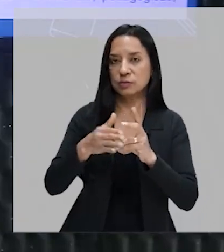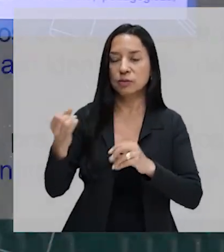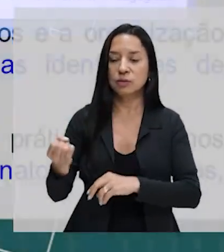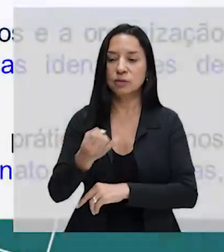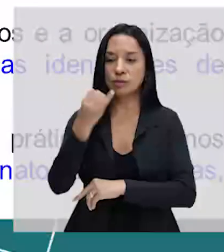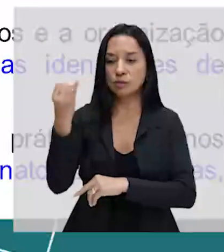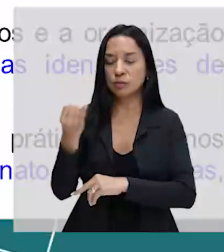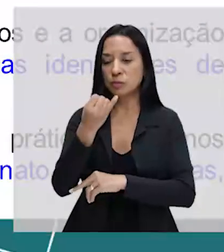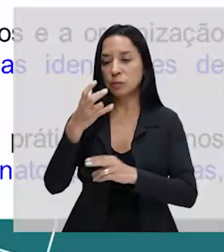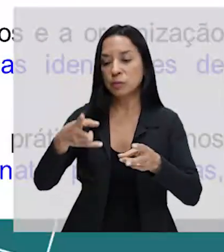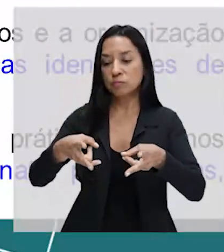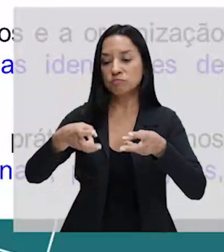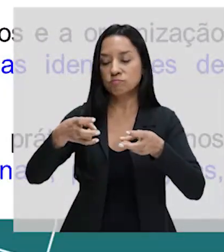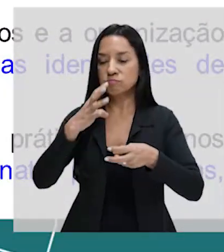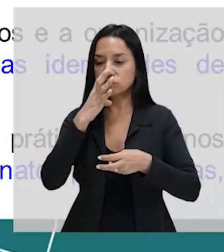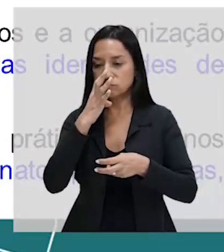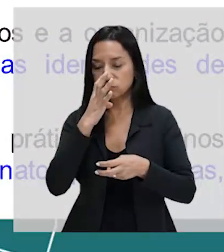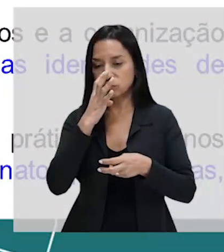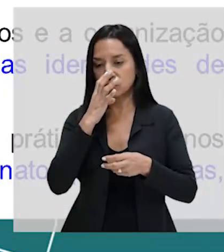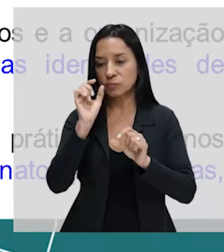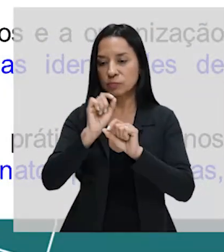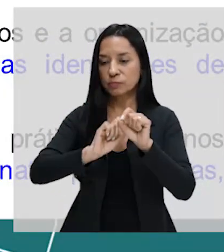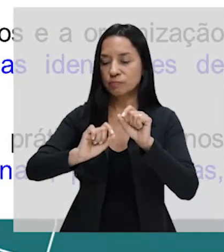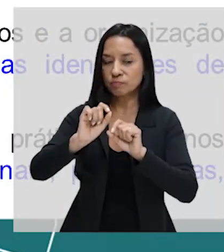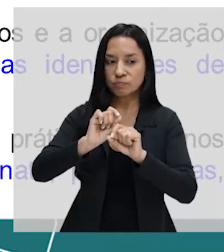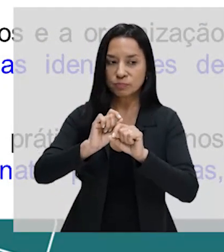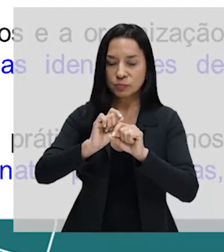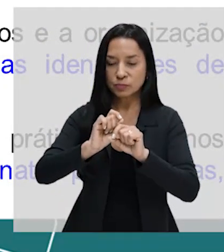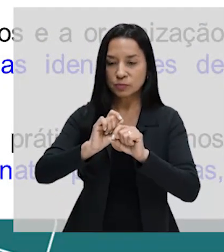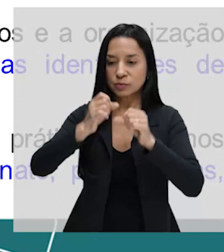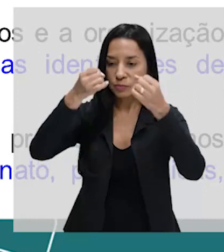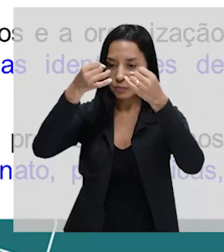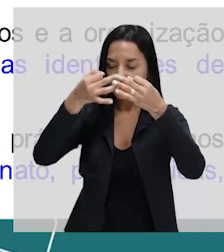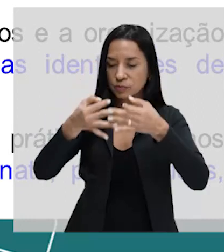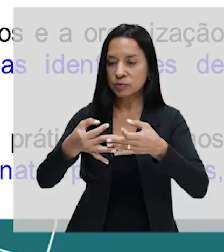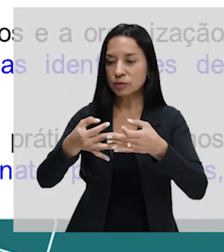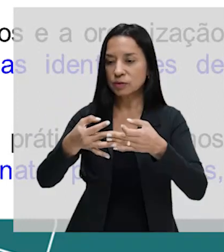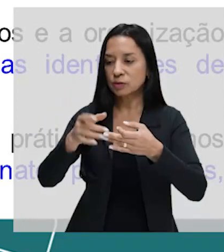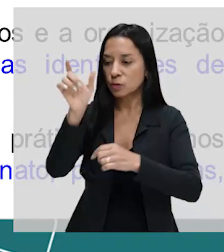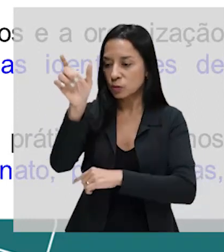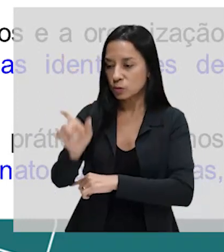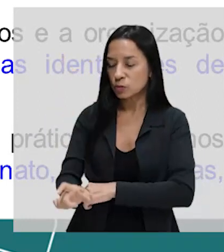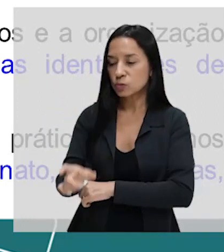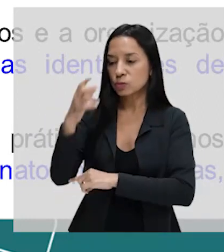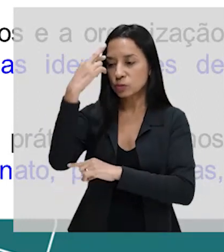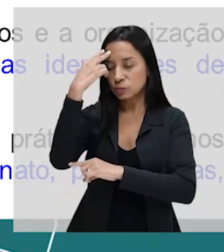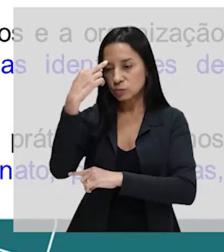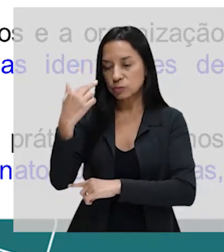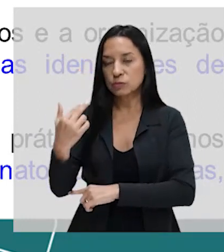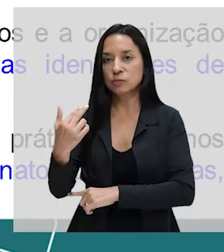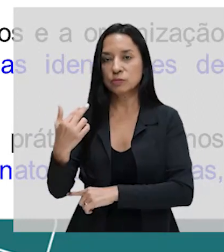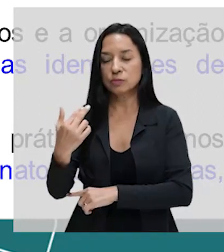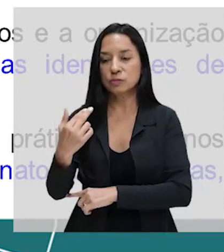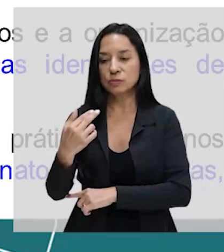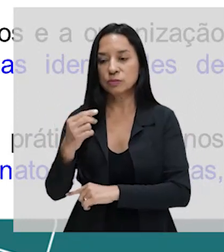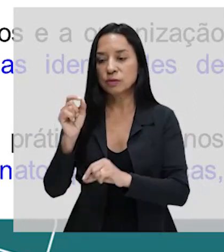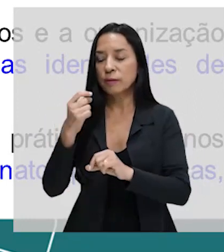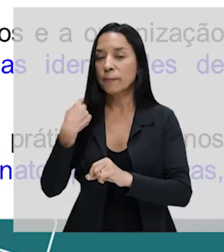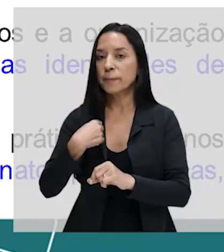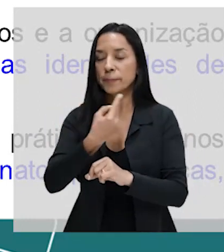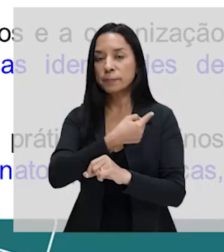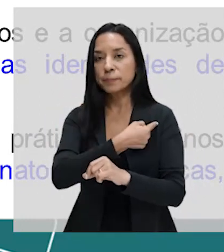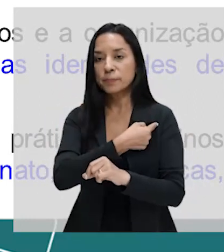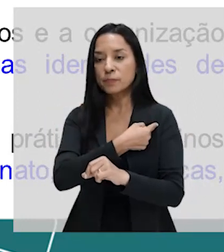importante observar que nós estamos falando de sujeitos históricos que na